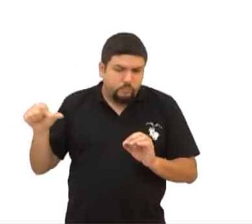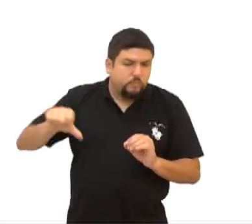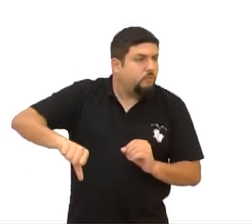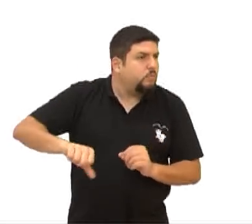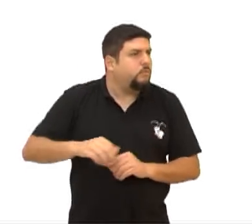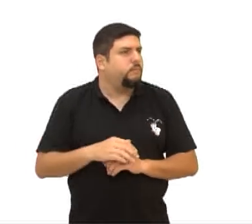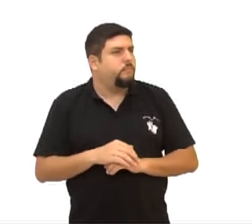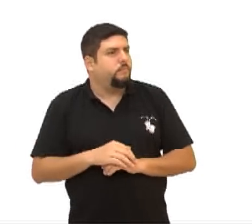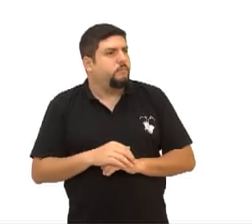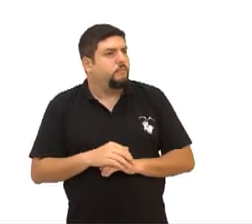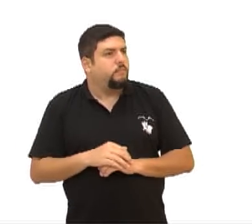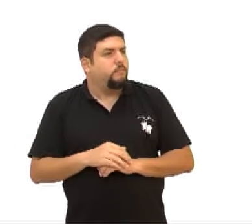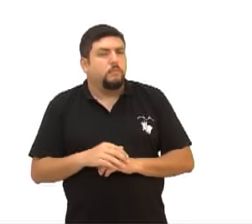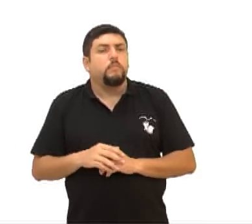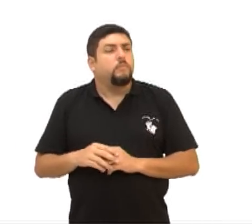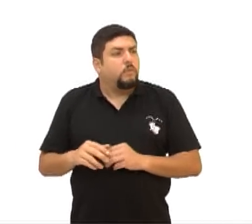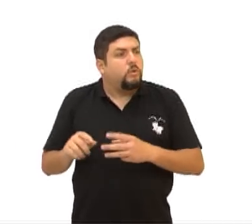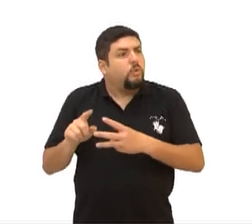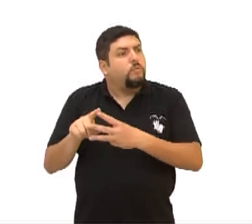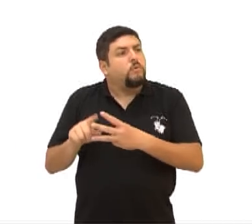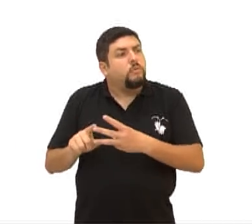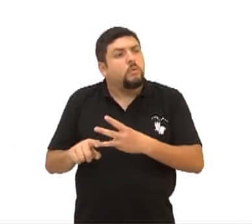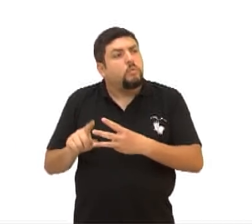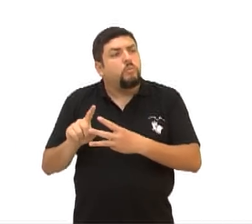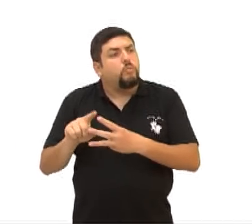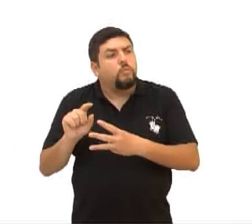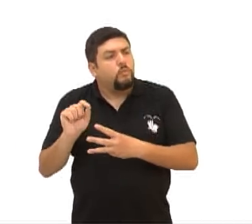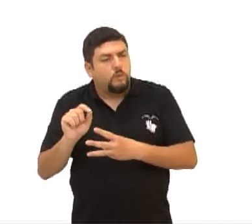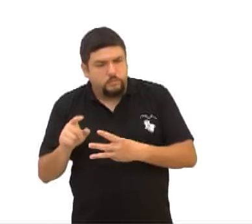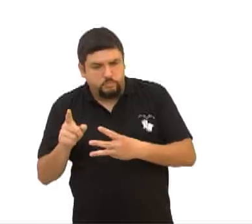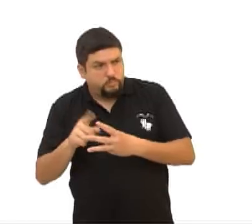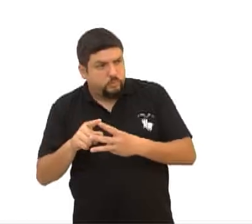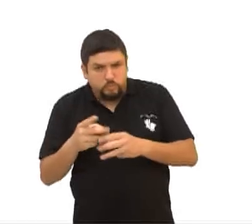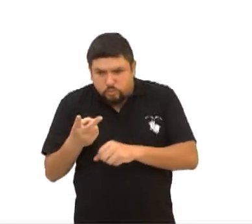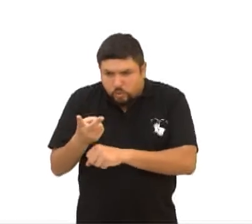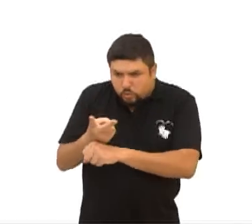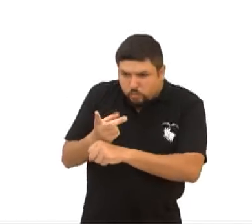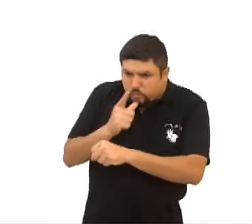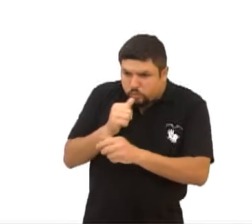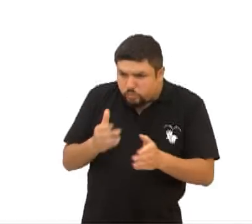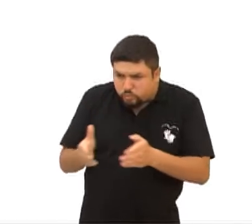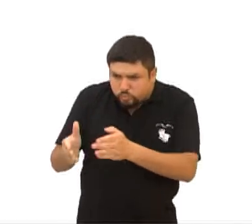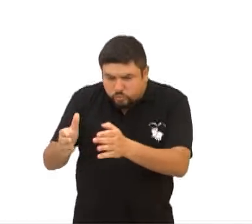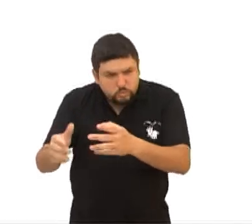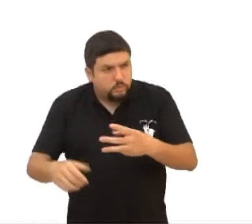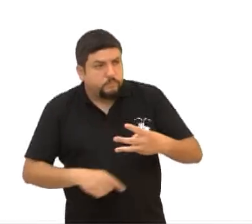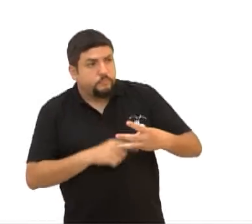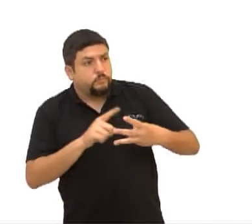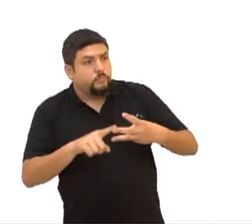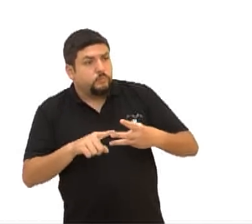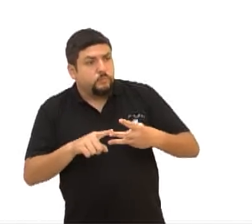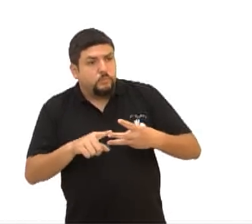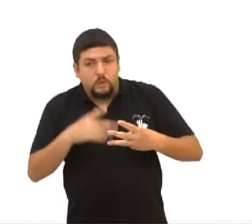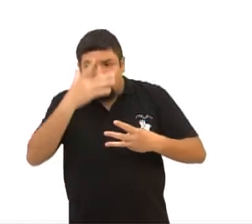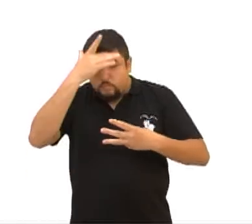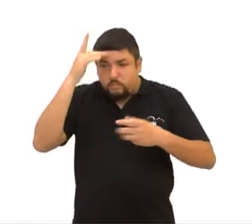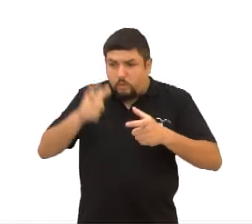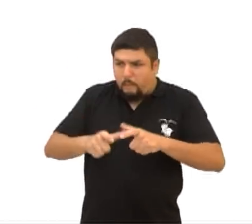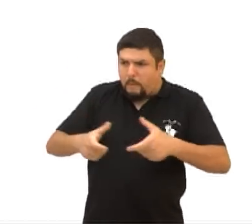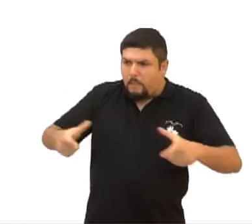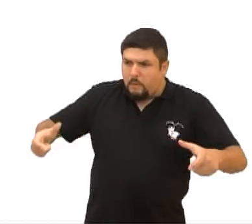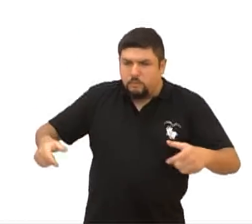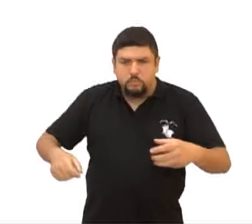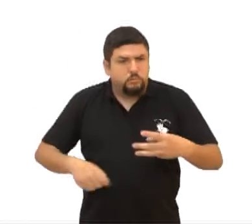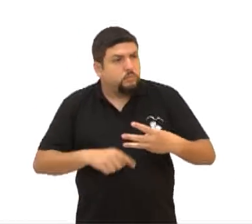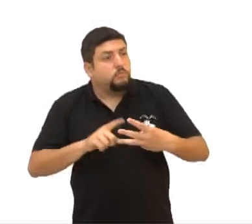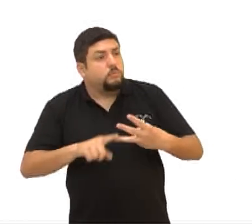outros fatores são a busca de novos mananciais, aumento da demanda e a baixa